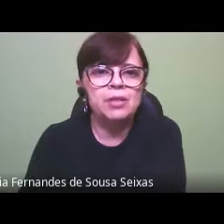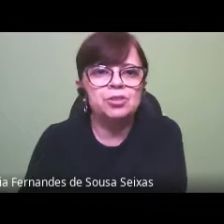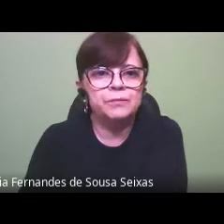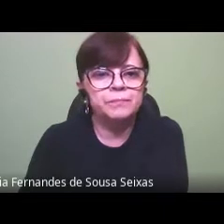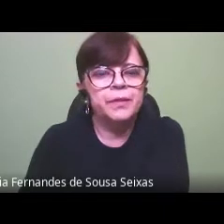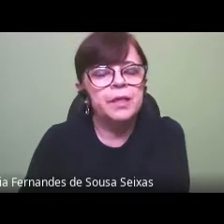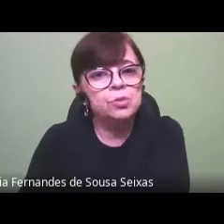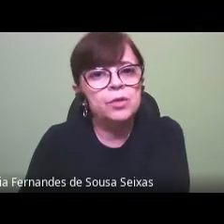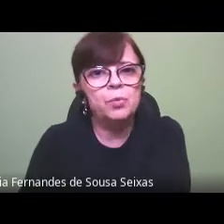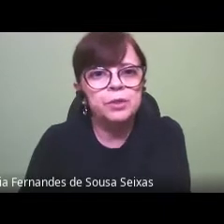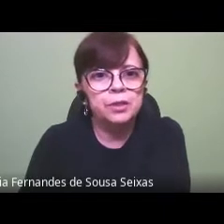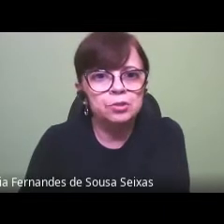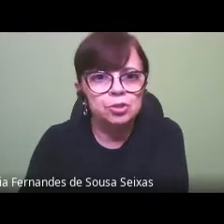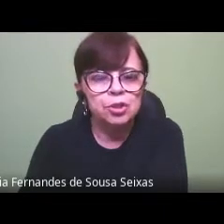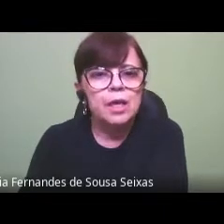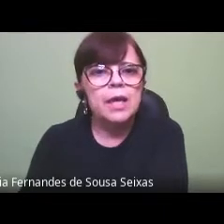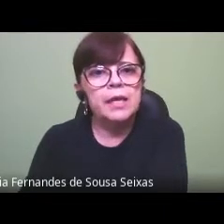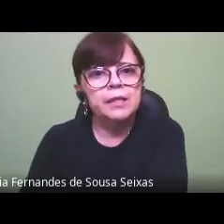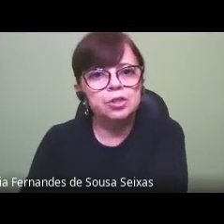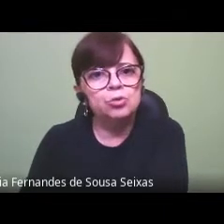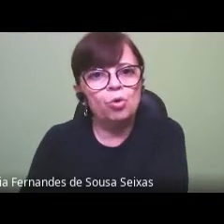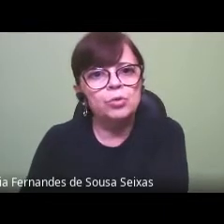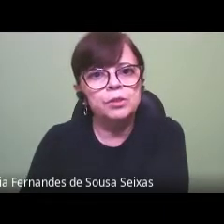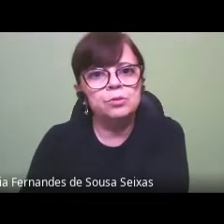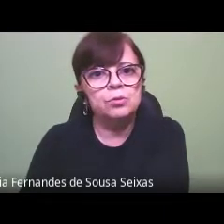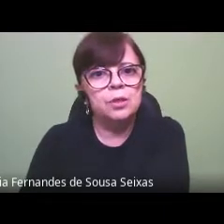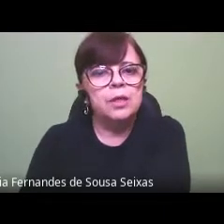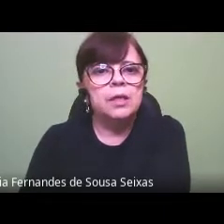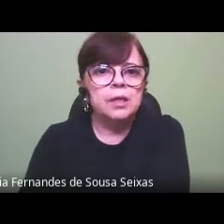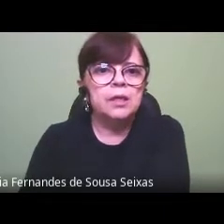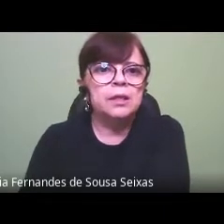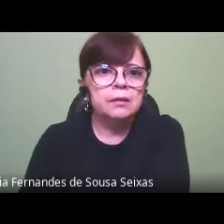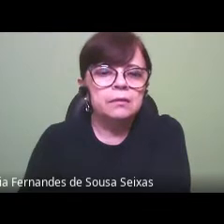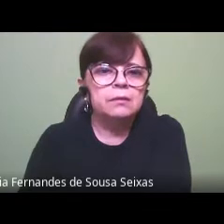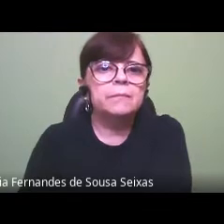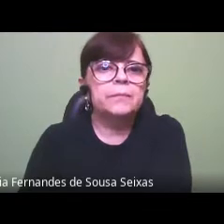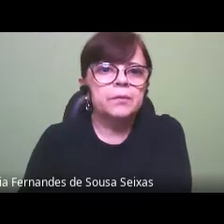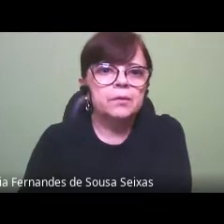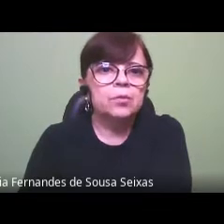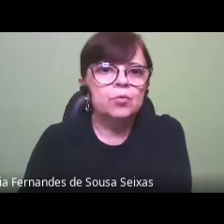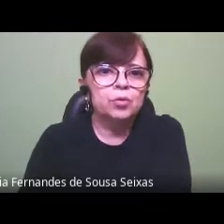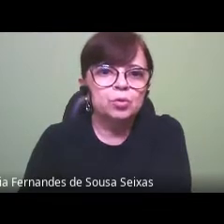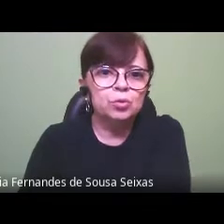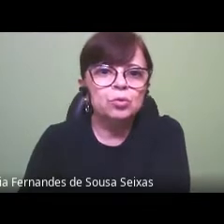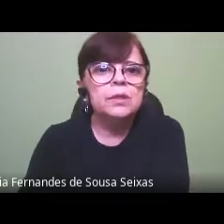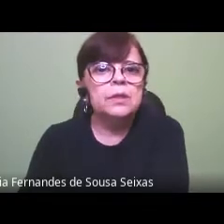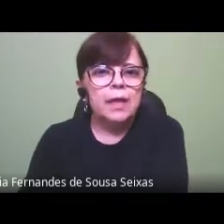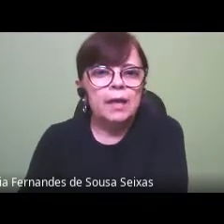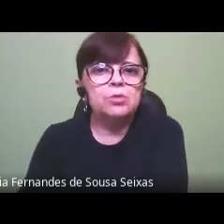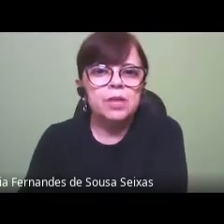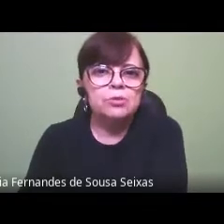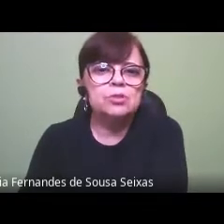através de imagem. Isso é importante. Ele acreditou nisso. E no